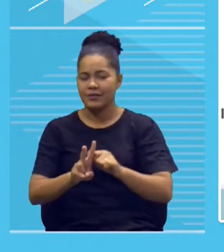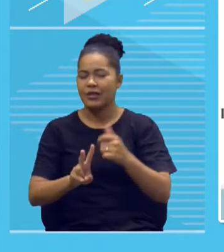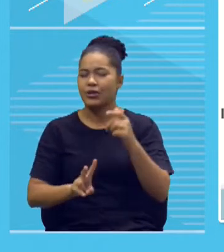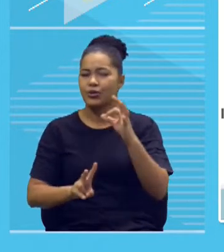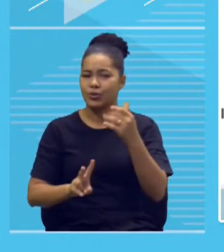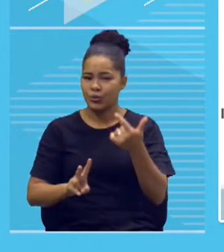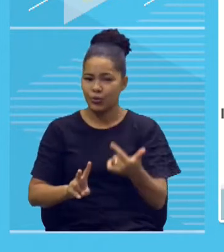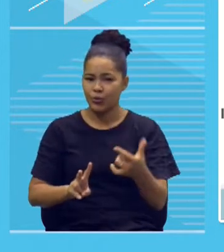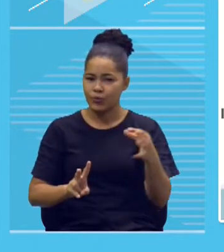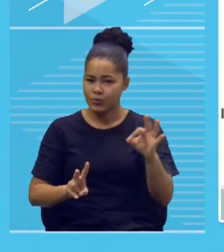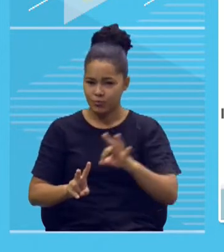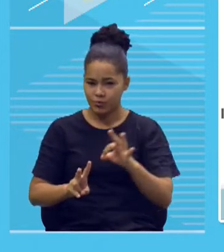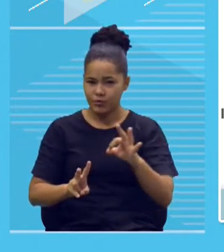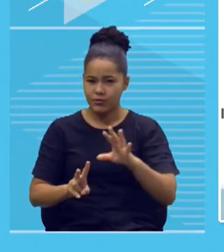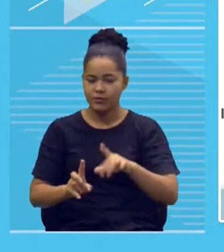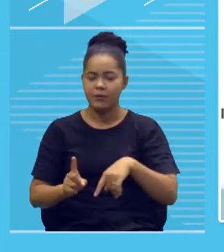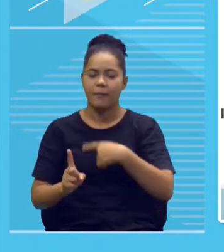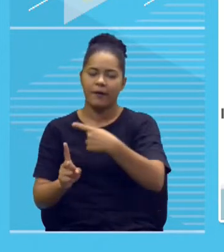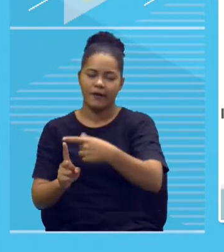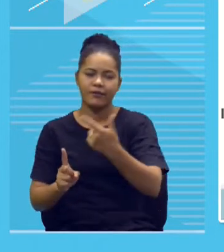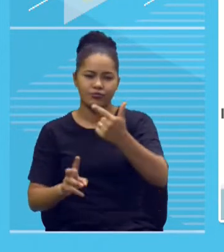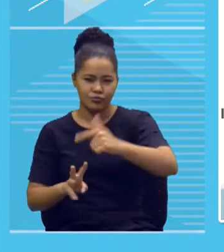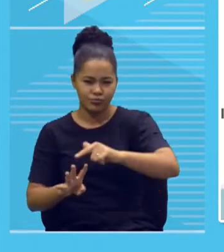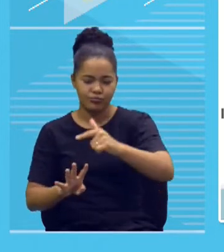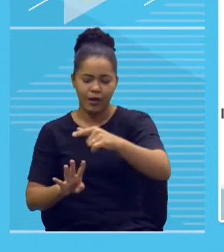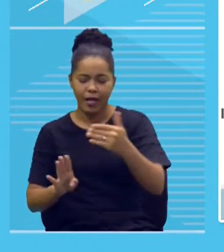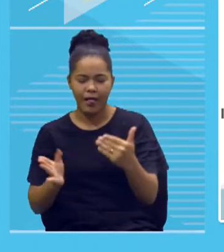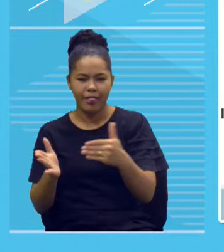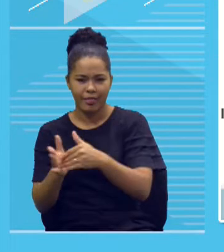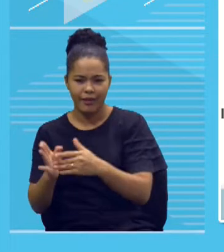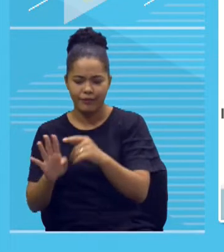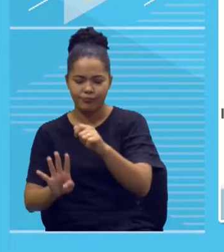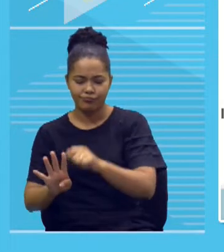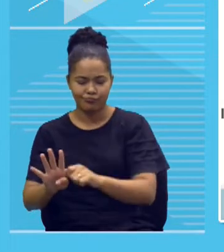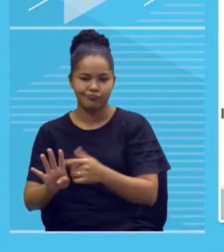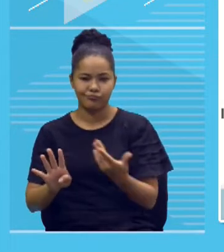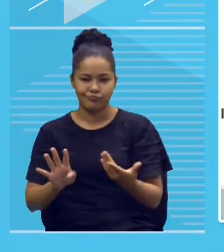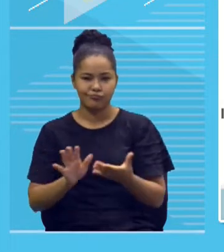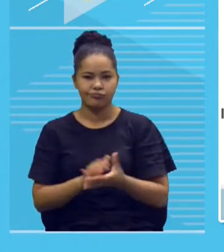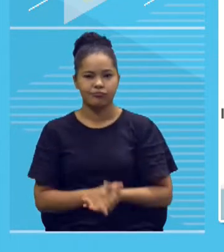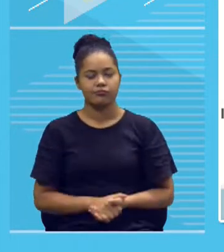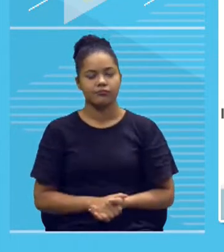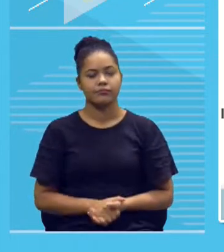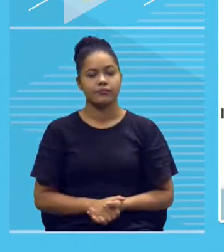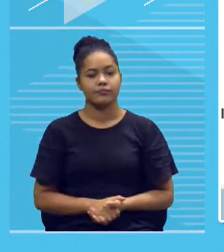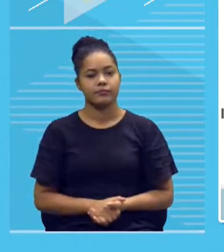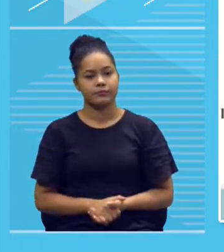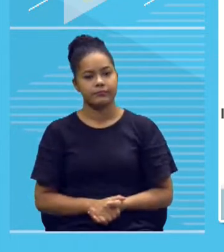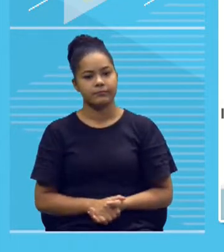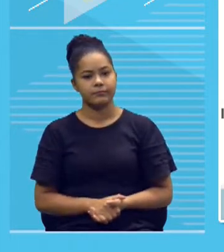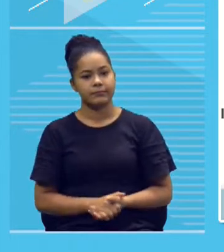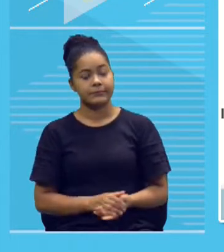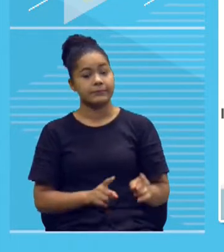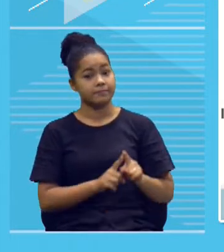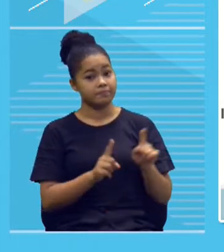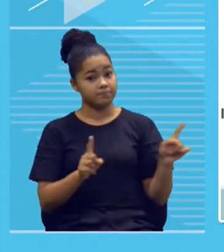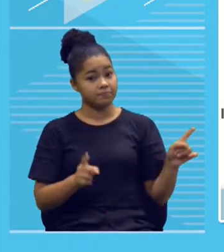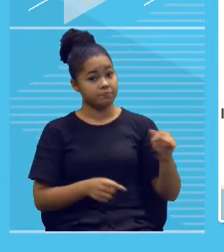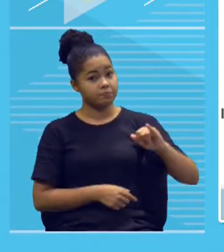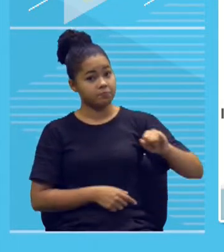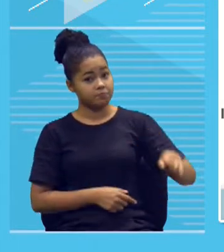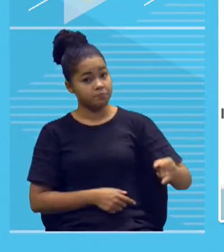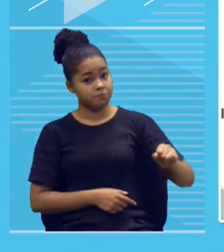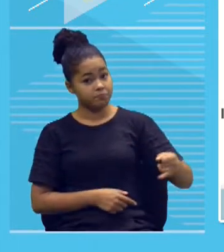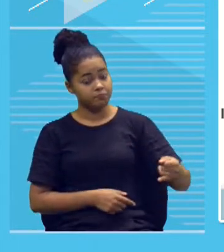nós o definimos professor como sendo o juros que a minha taxa minha porcentagem ela